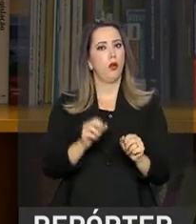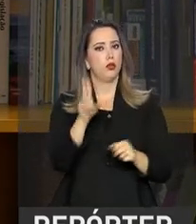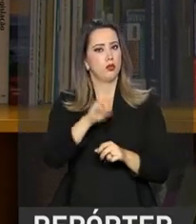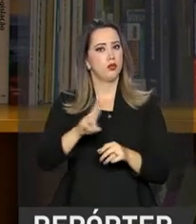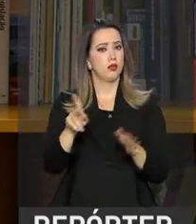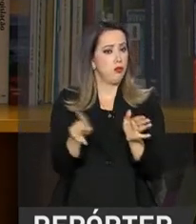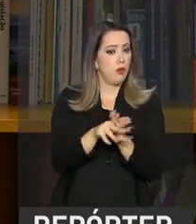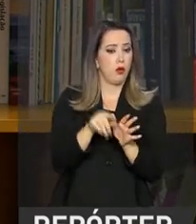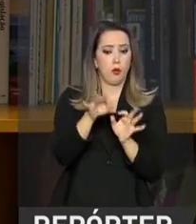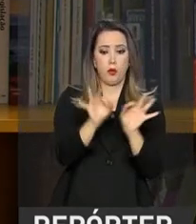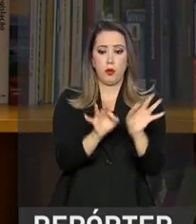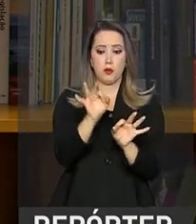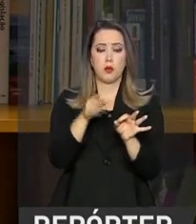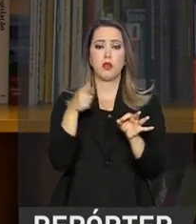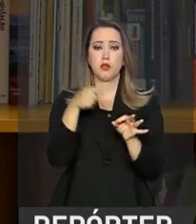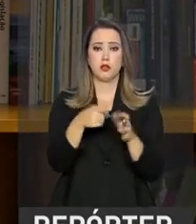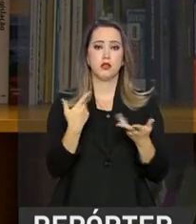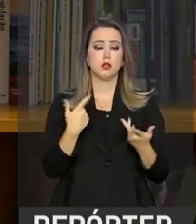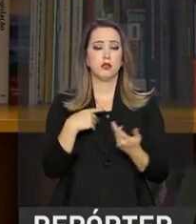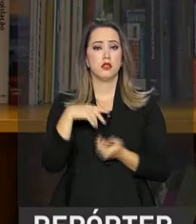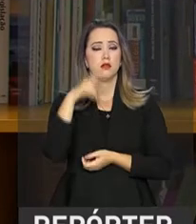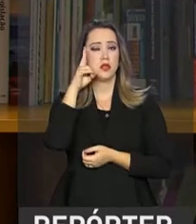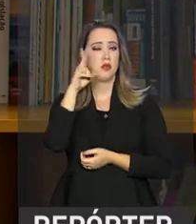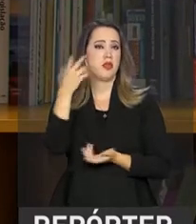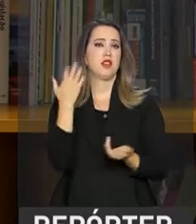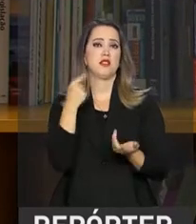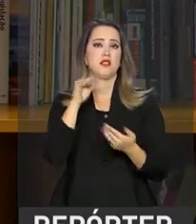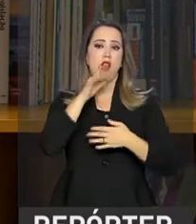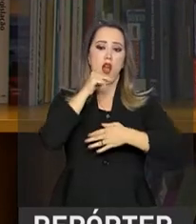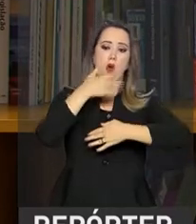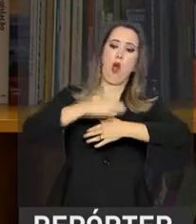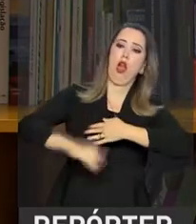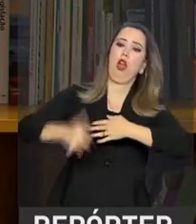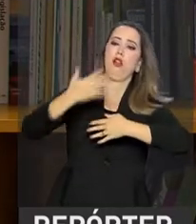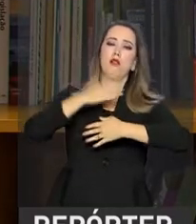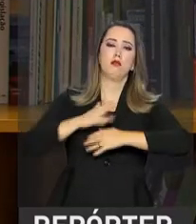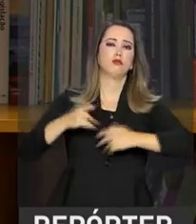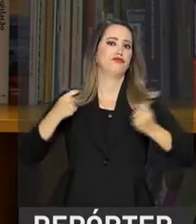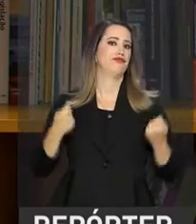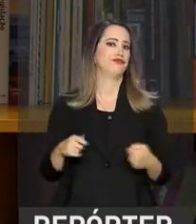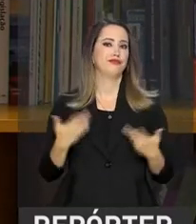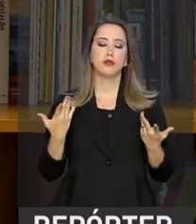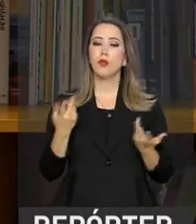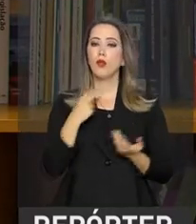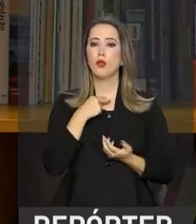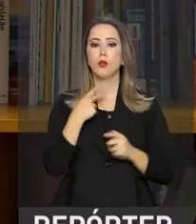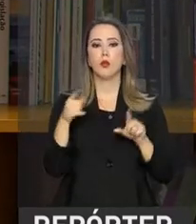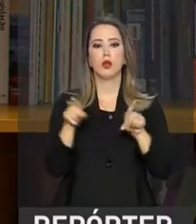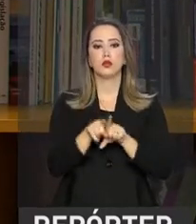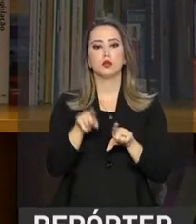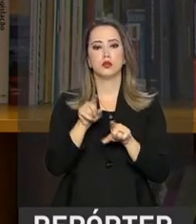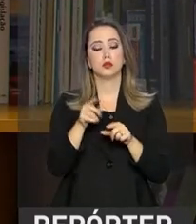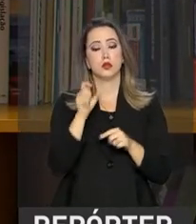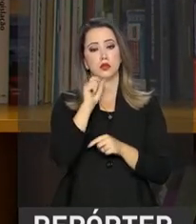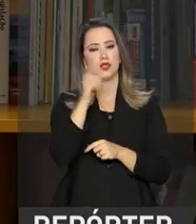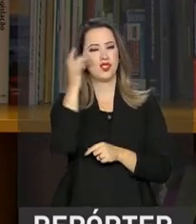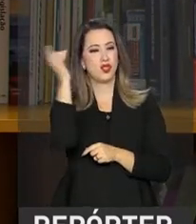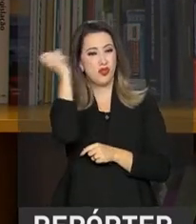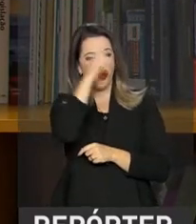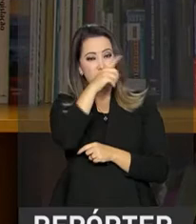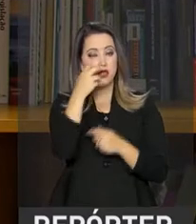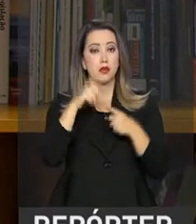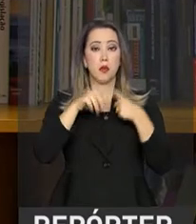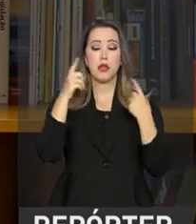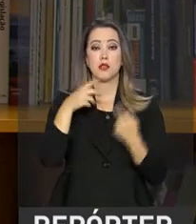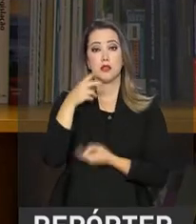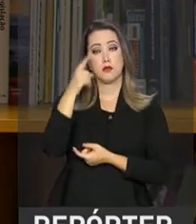quando você pensa numa geração hidráulica 71 potencial tem que ter a característica já não é muito fácil quando você